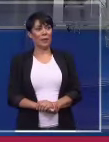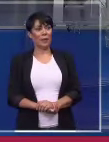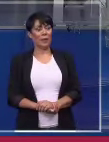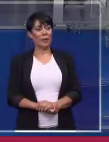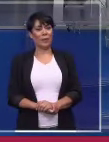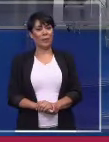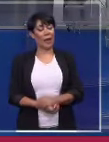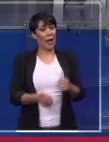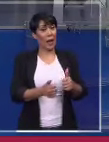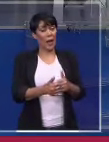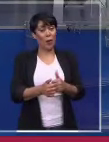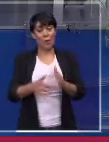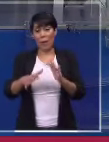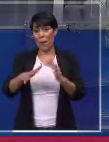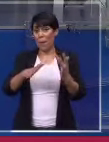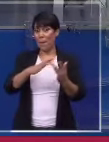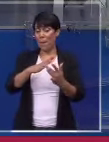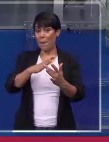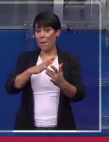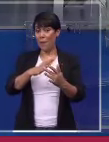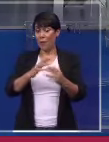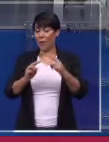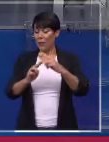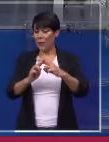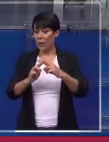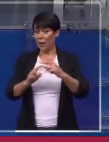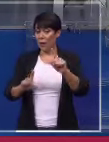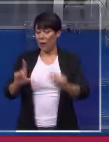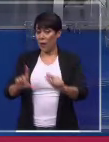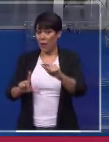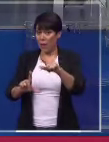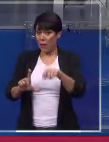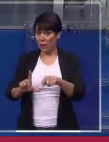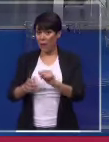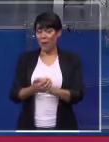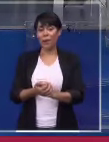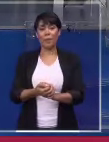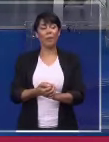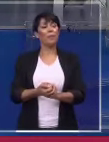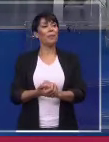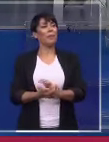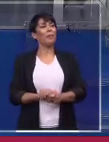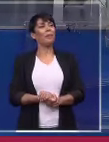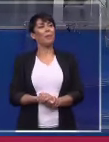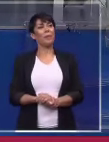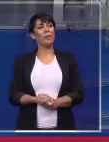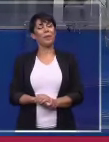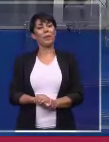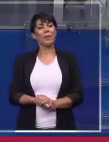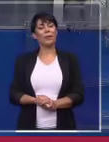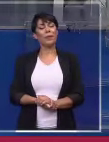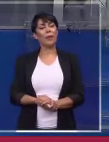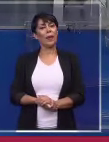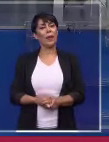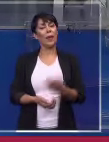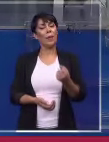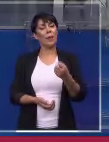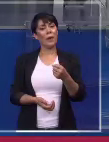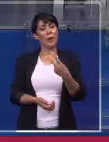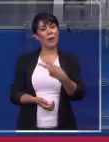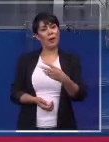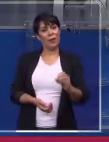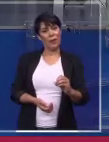você acompanhando nos perfis da Caixa e no Facebook, no YouTube, também nas mídias sociais da Rede TV. Bola branca número